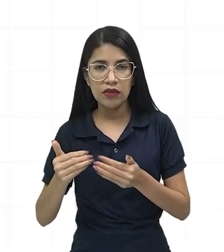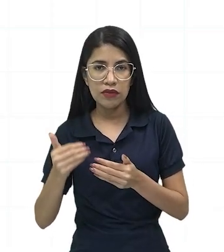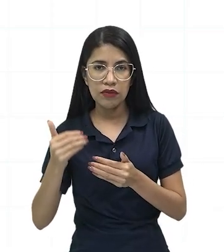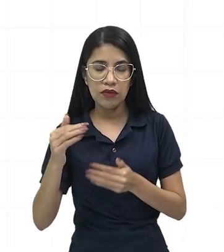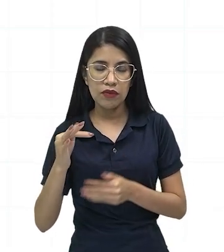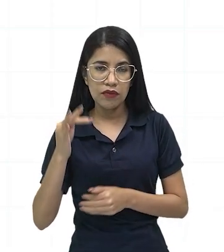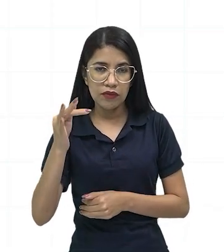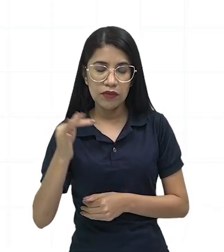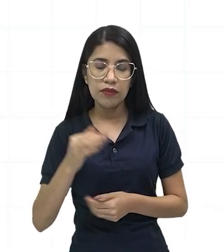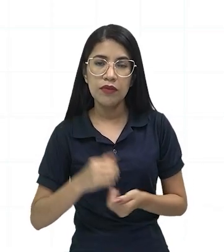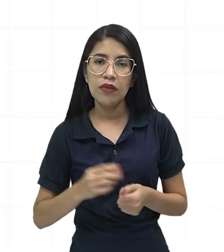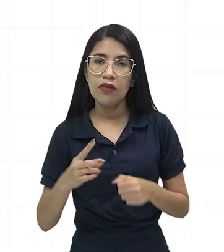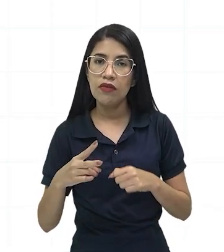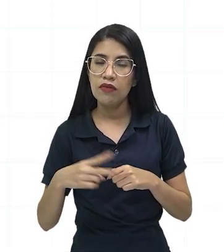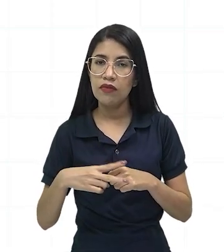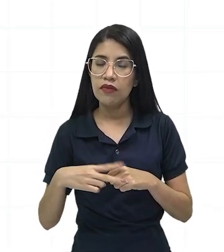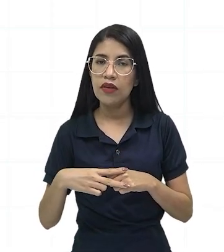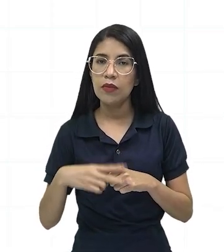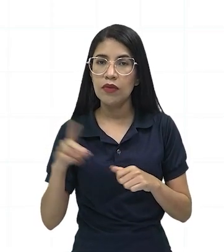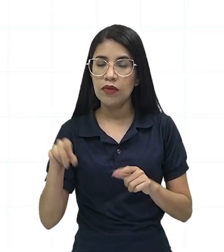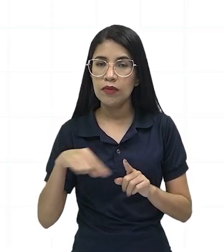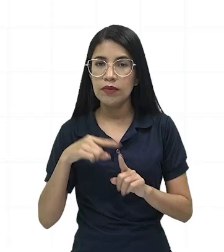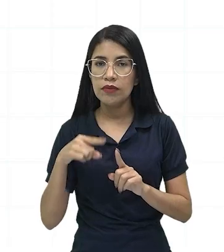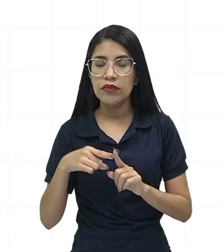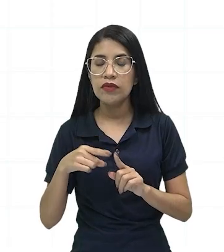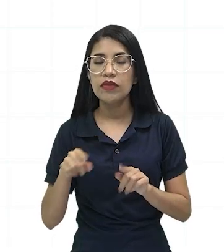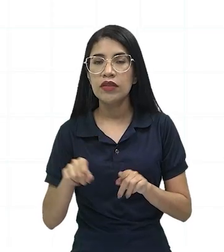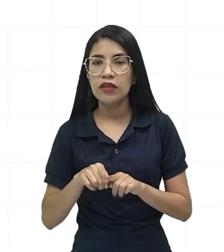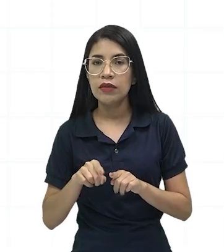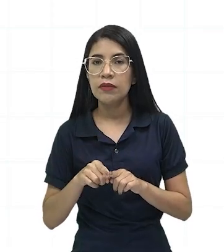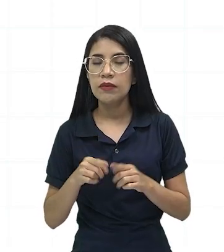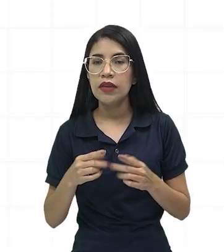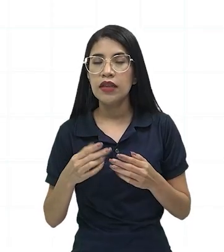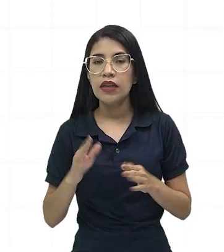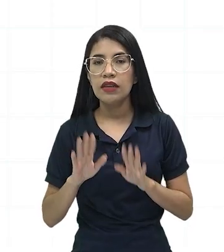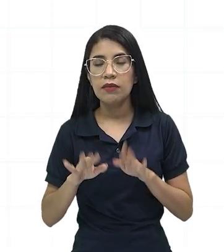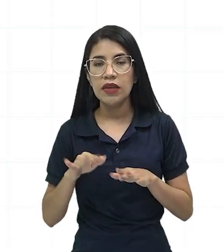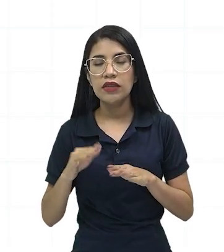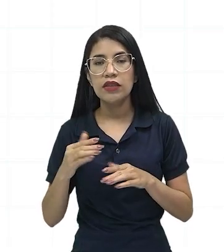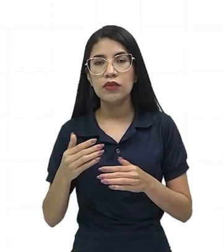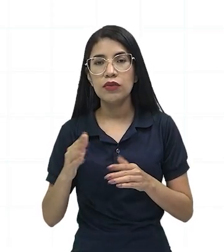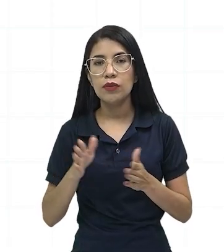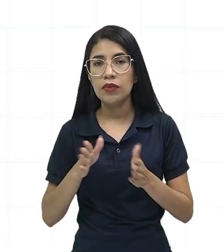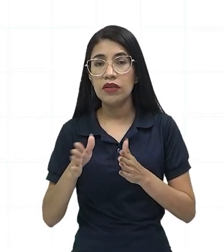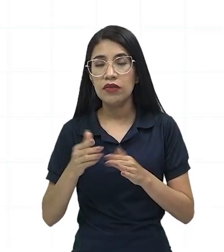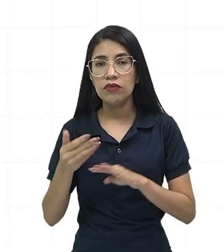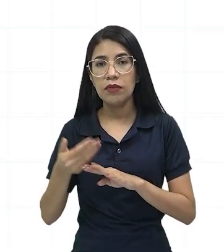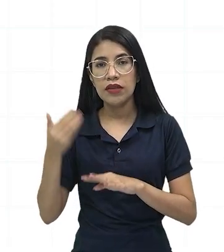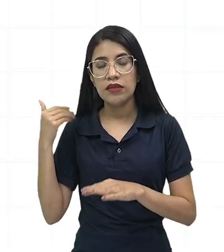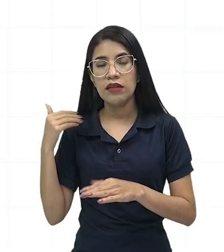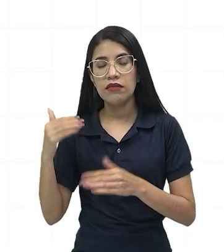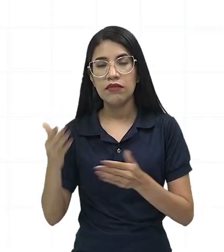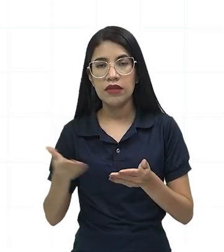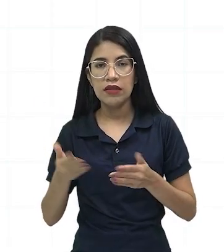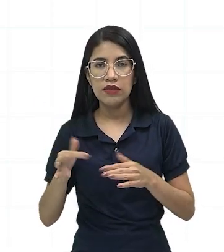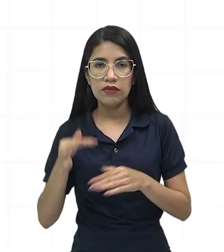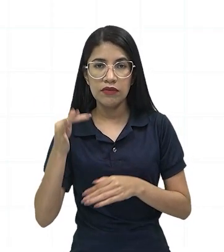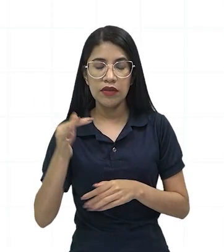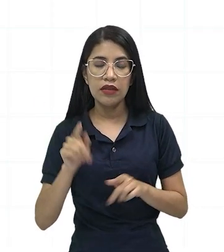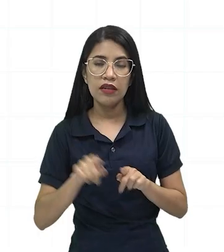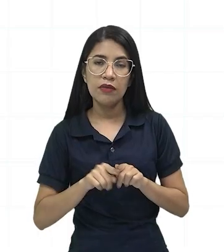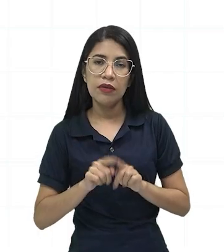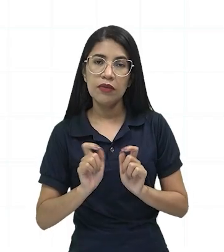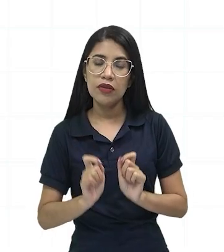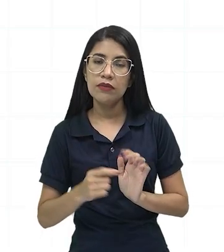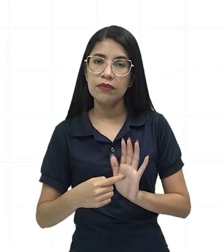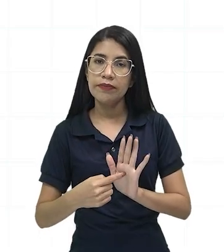futuro, porque os verbos têm essas funções, eles também funcionam de acordo com o tempo. Também podem indicar fenômeno da